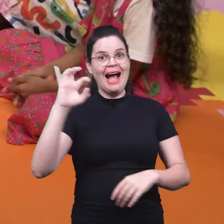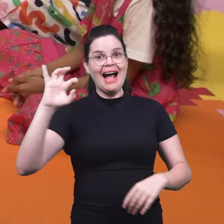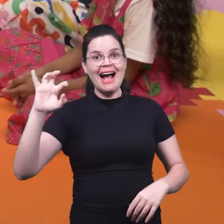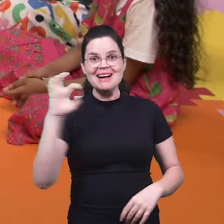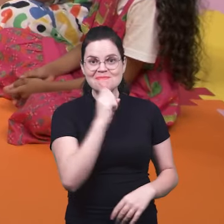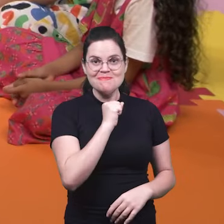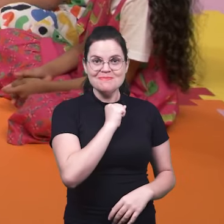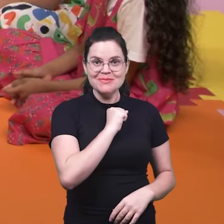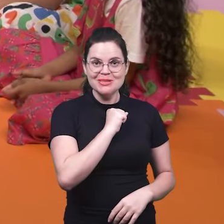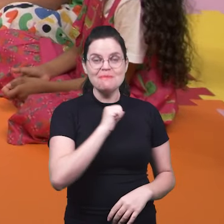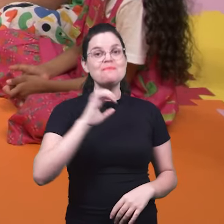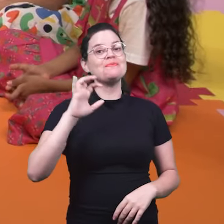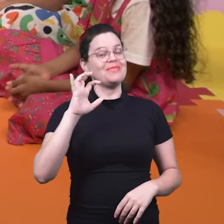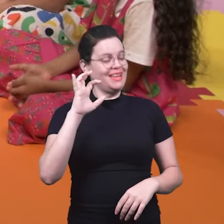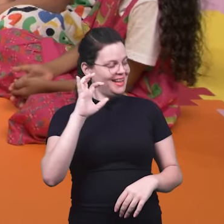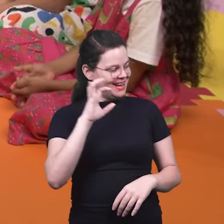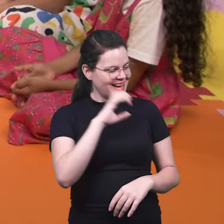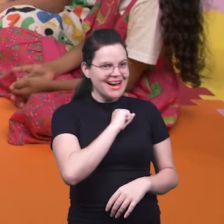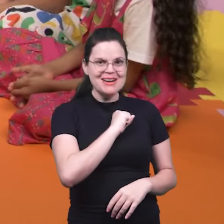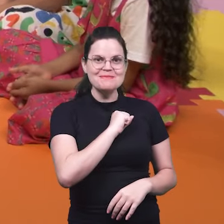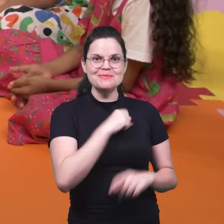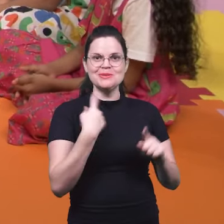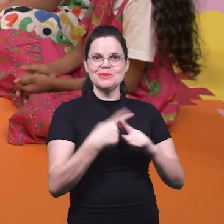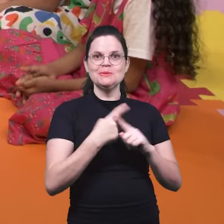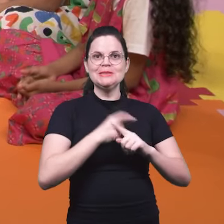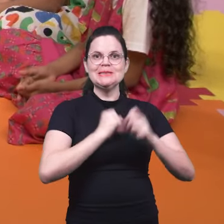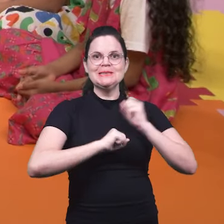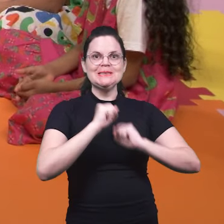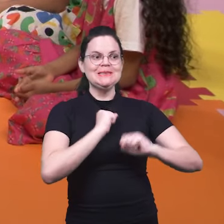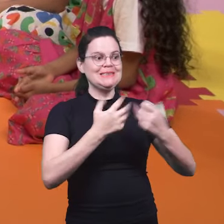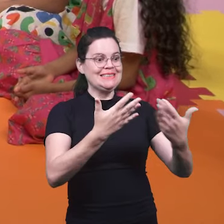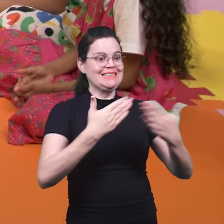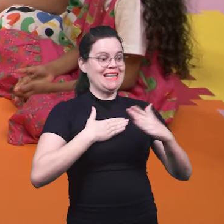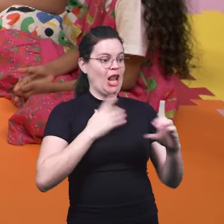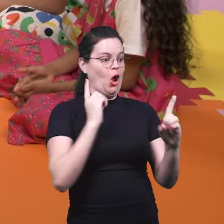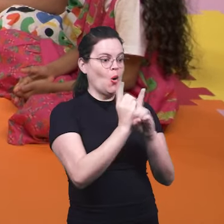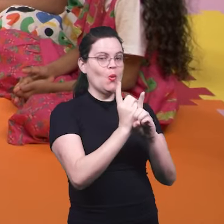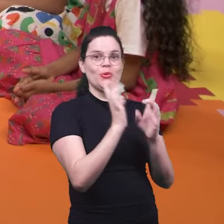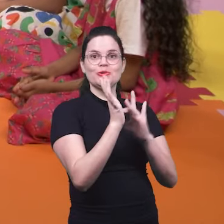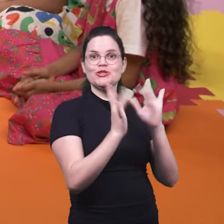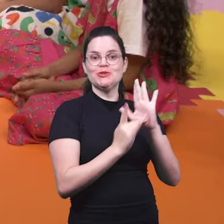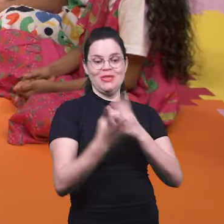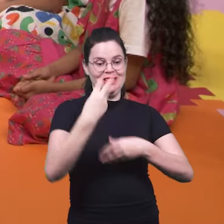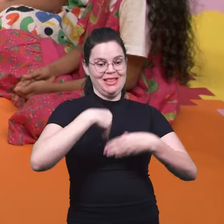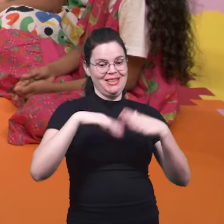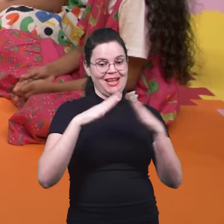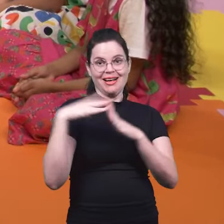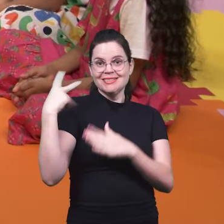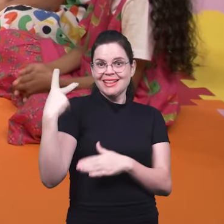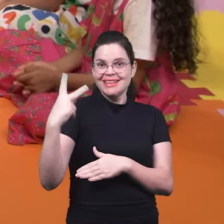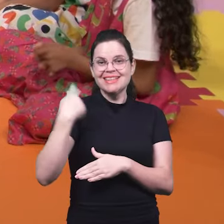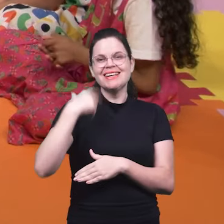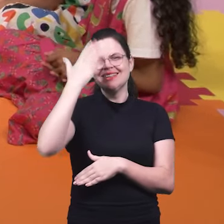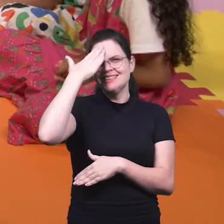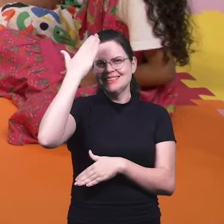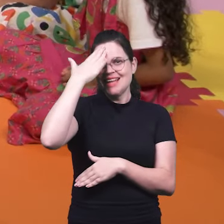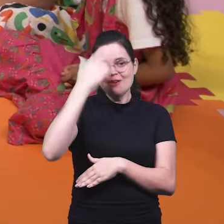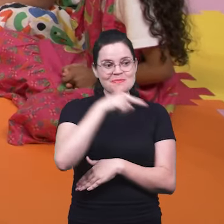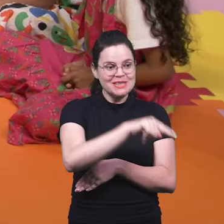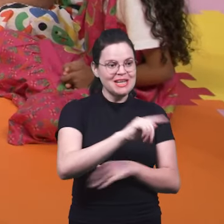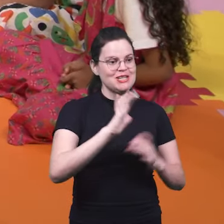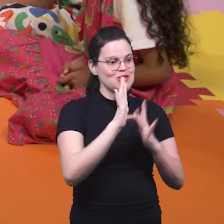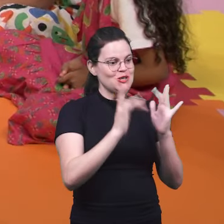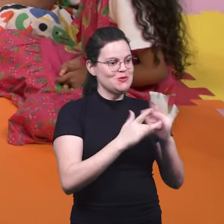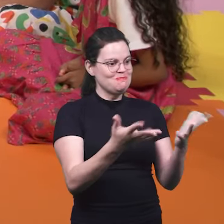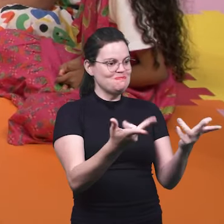desceu depressa porque zaquel estava com muito desejo de ter o Jesus na casa dele porque ele sabia das